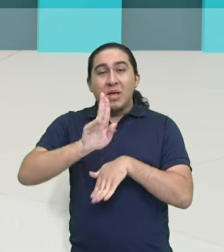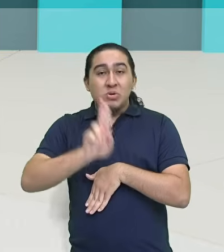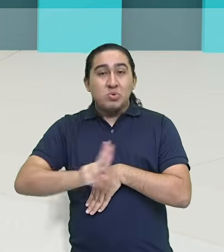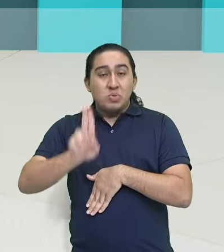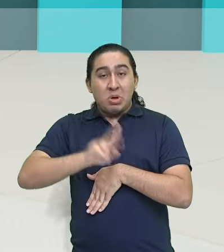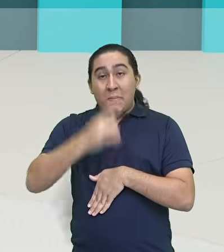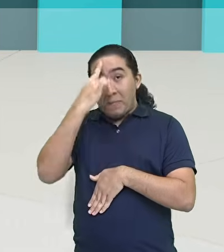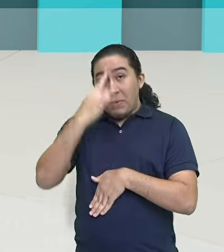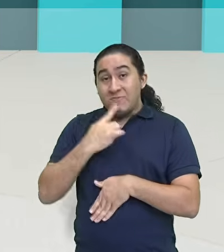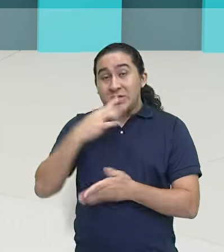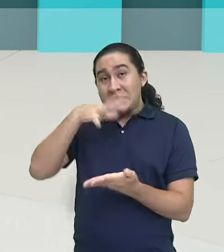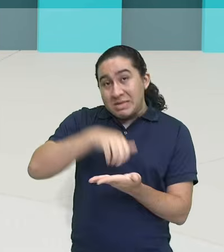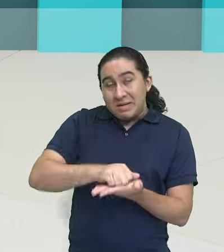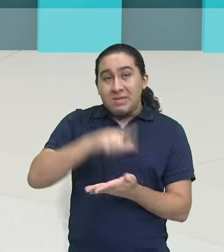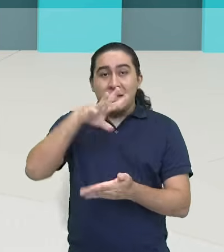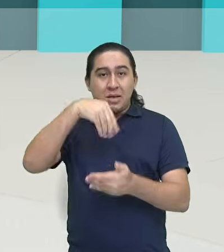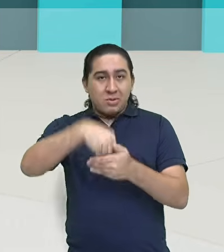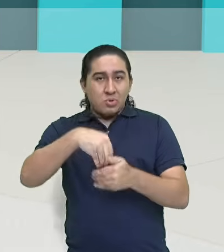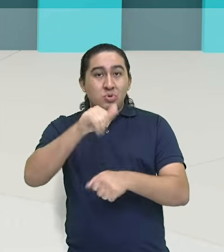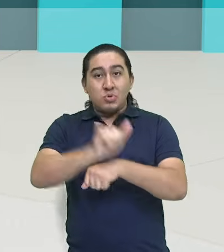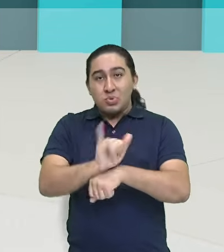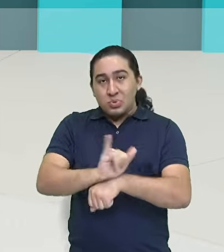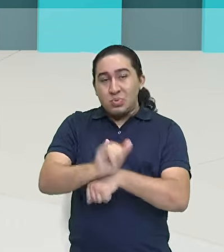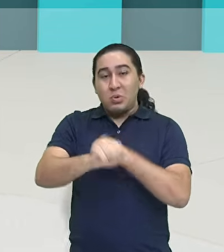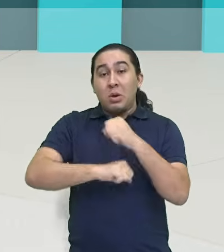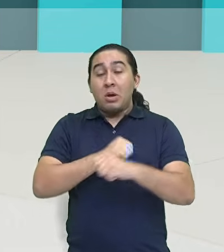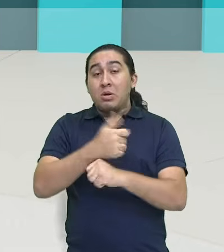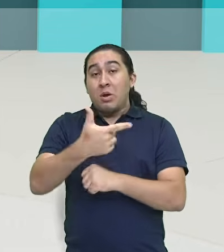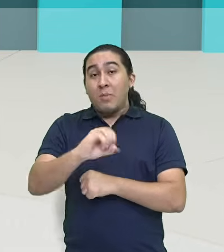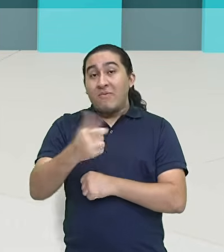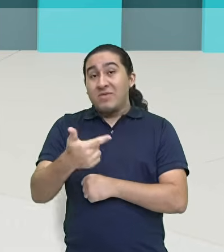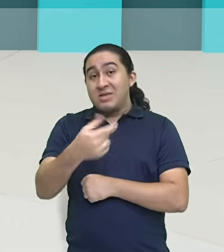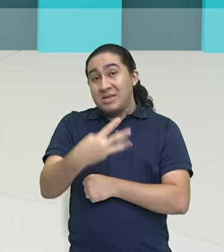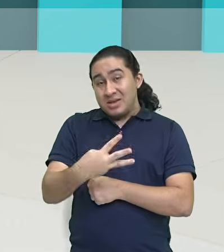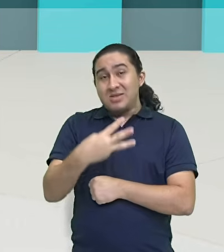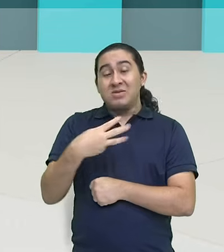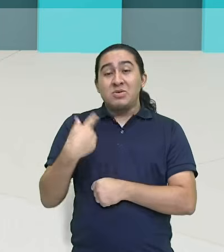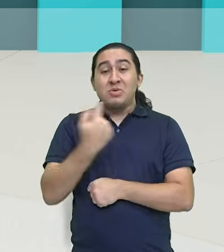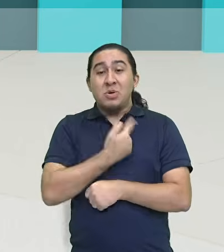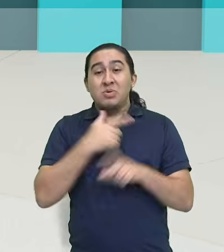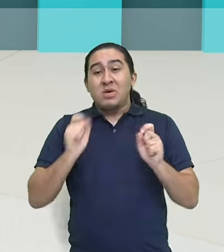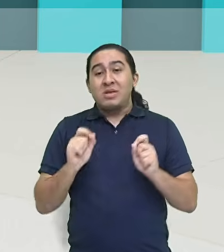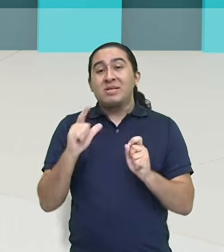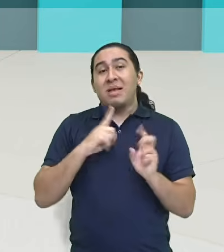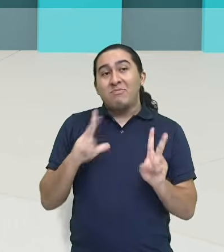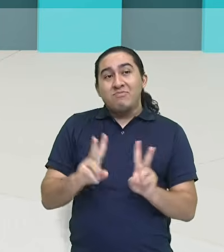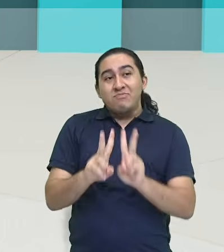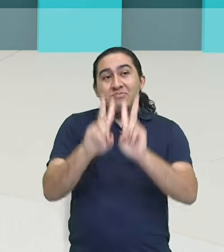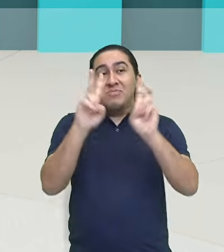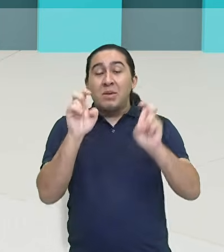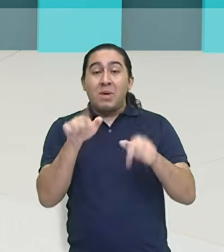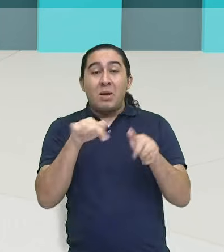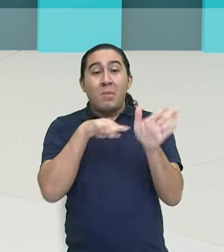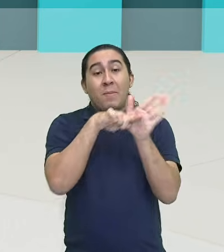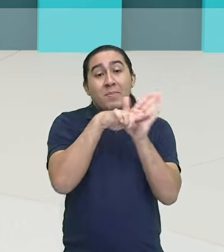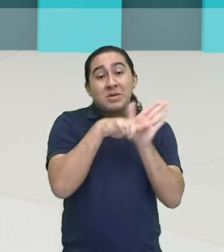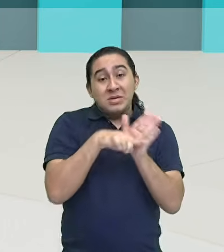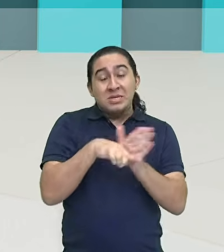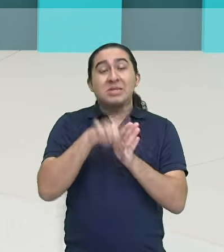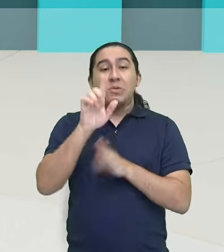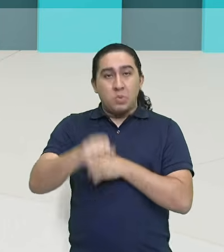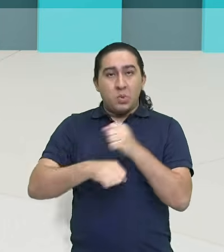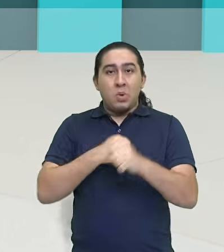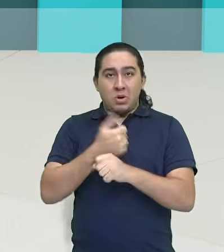mais usuários do YouTube em 2023. Nós estamos, né, falando aí de uma pesquisa que foi feita